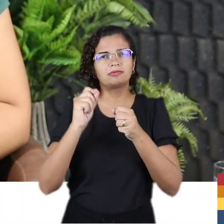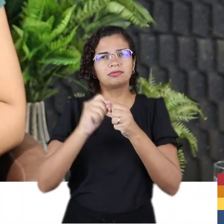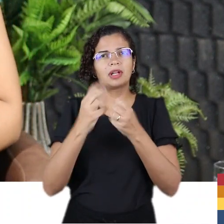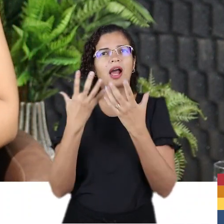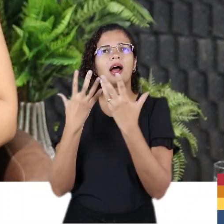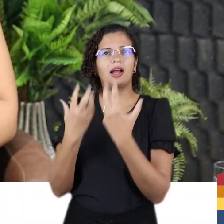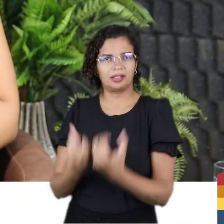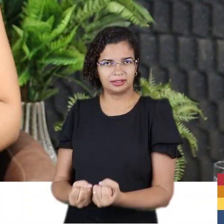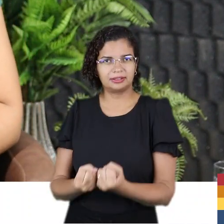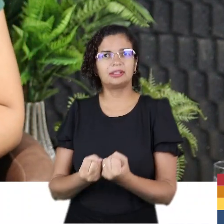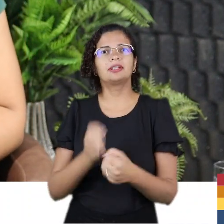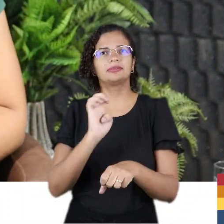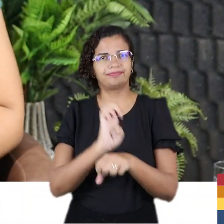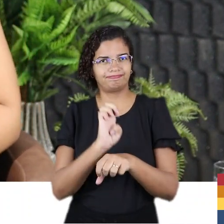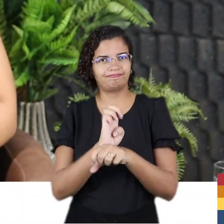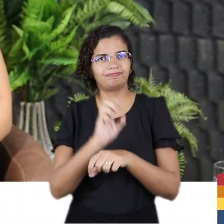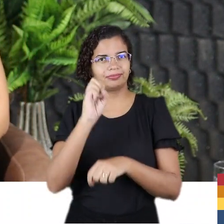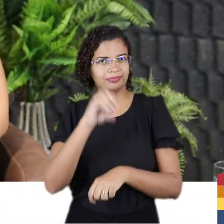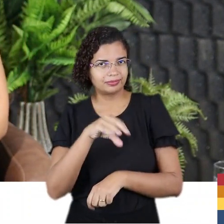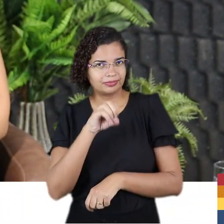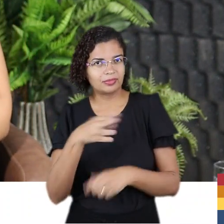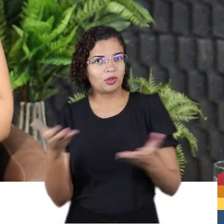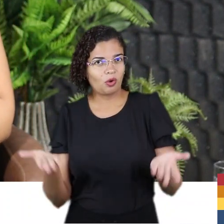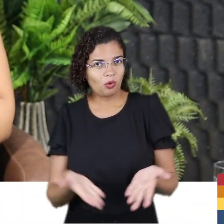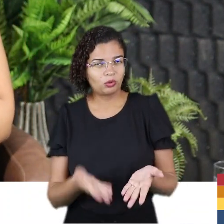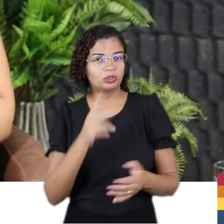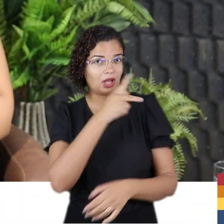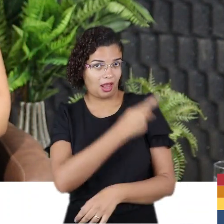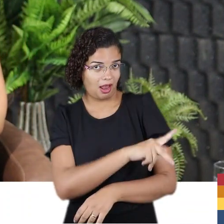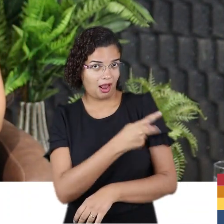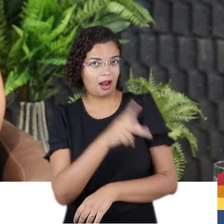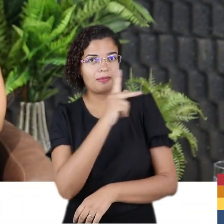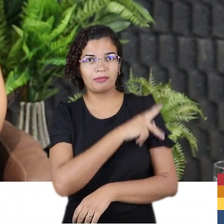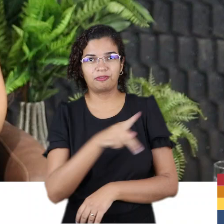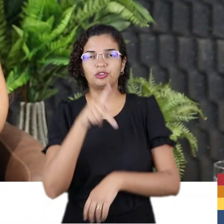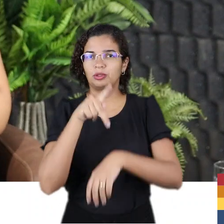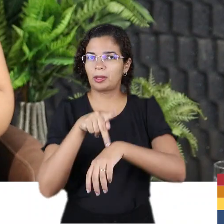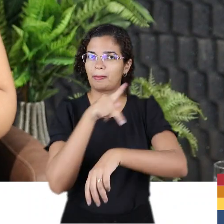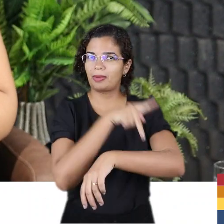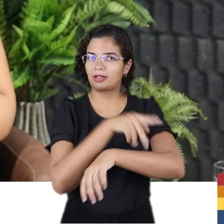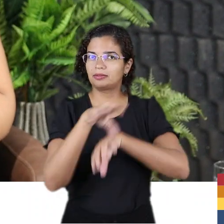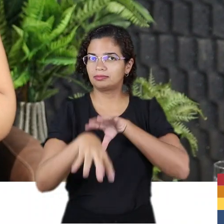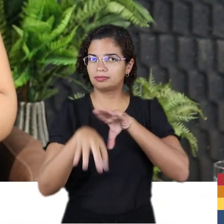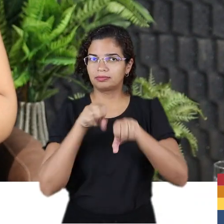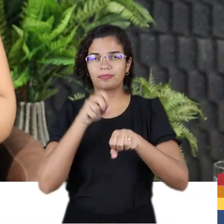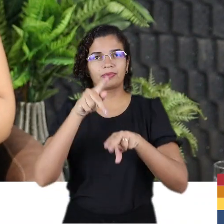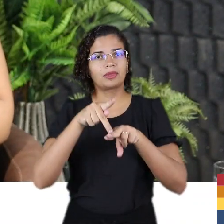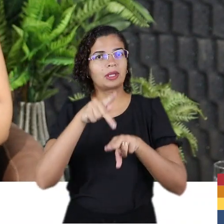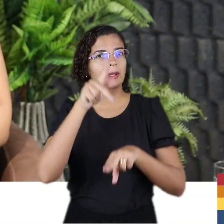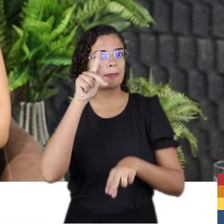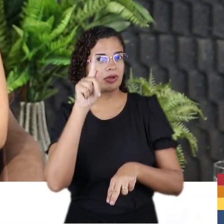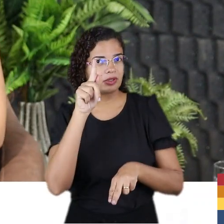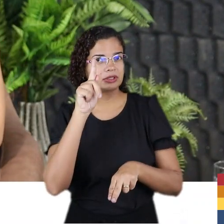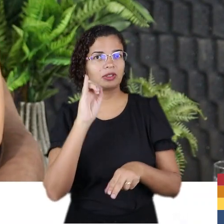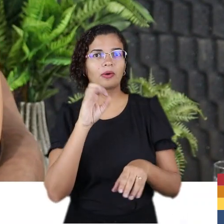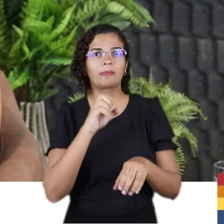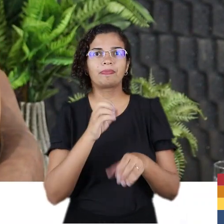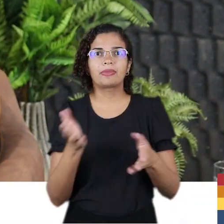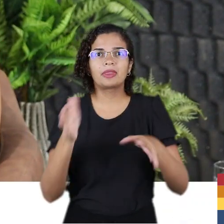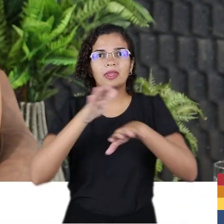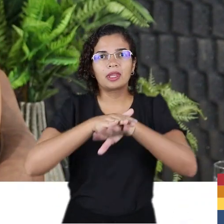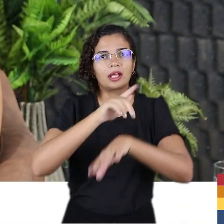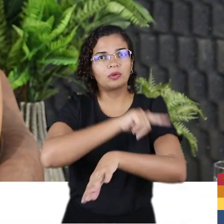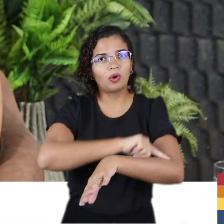né? A professora Patrícia, ela é pedagoga, pós-graduada em educação inclusiva pela Faculdade do Ensino